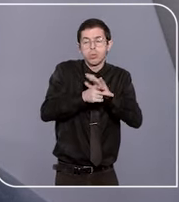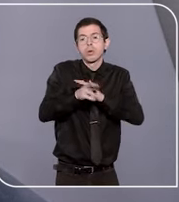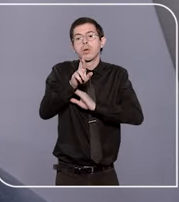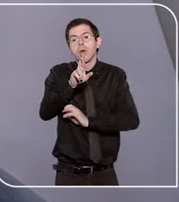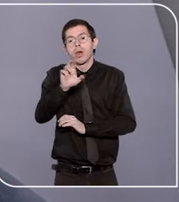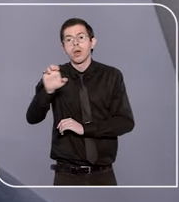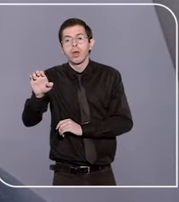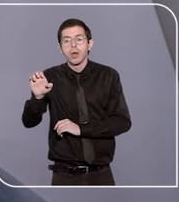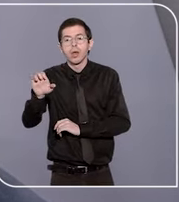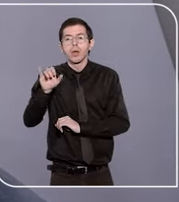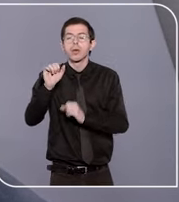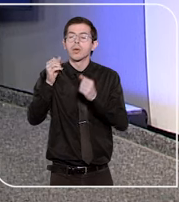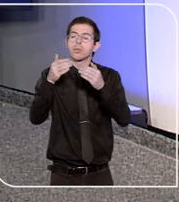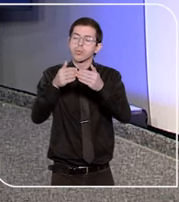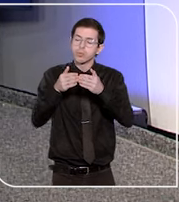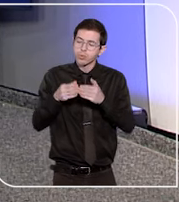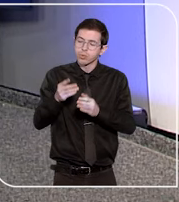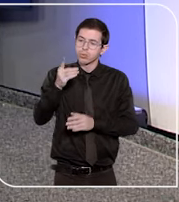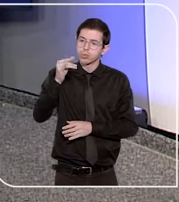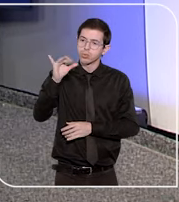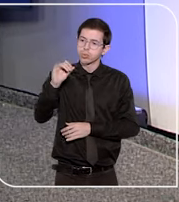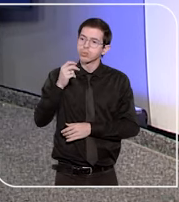extraordinário? Por favor, doutor Diogo.